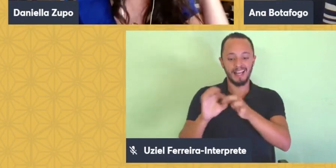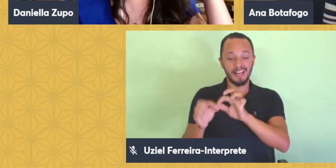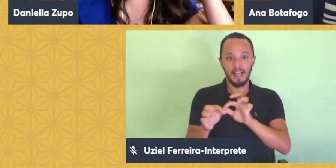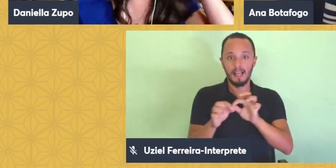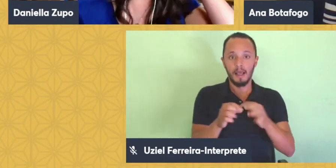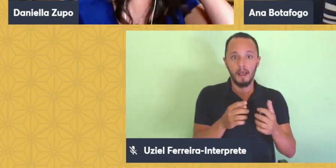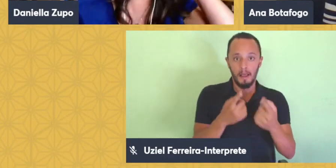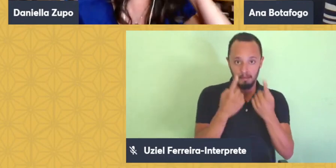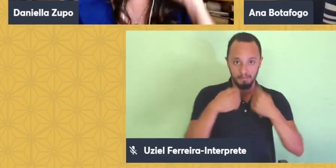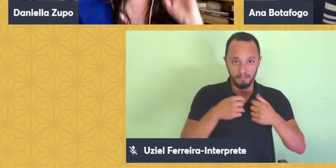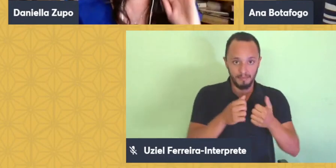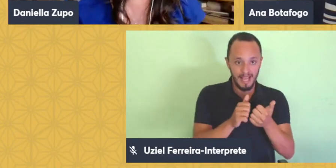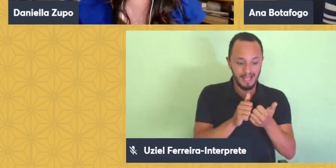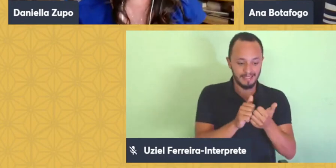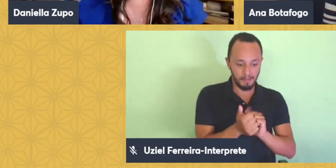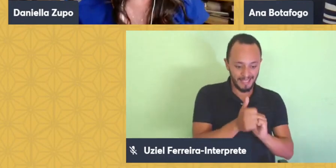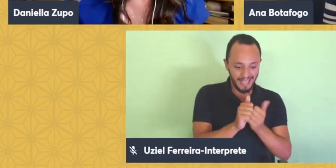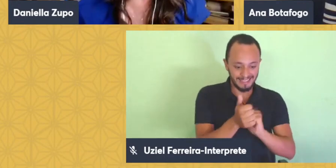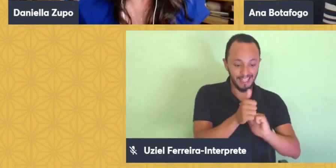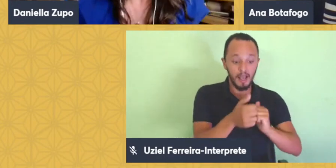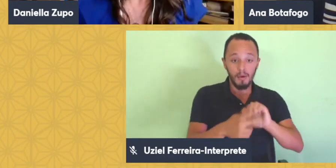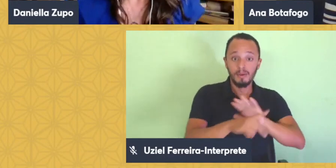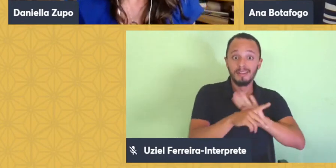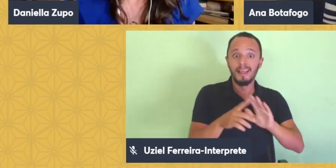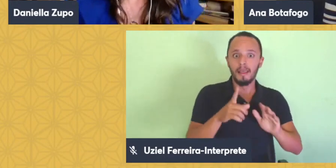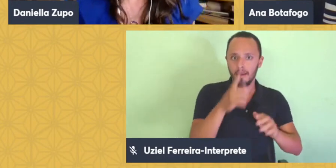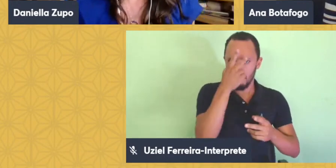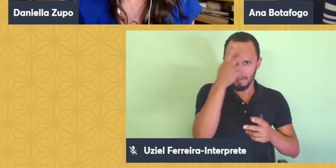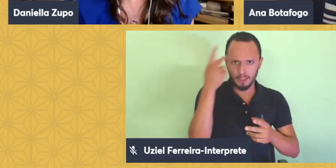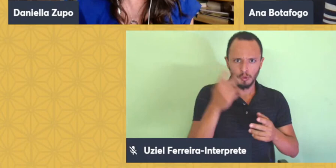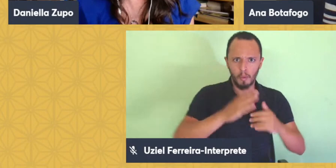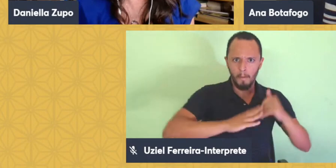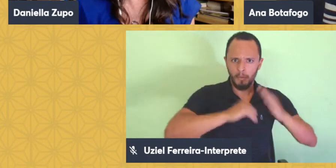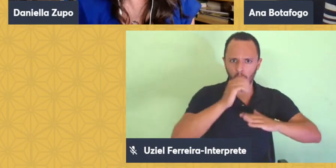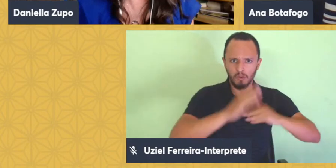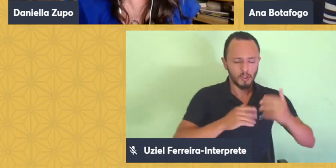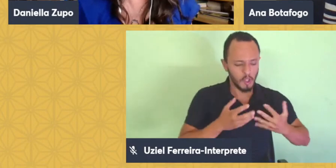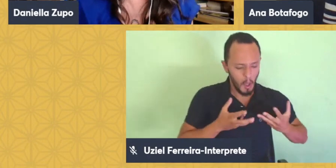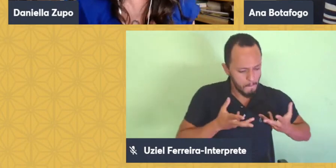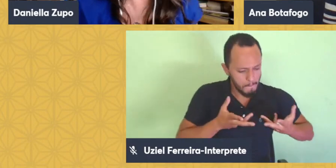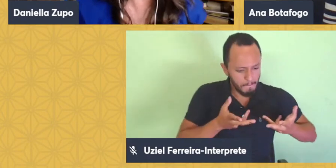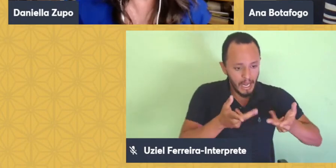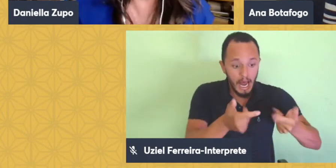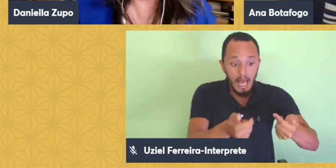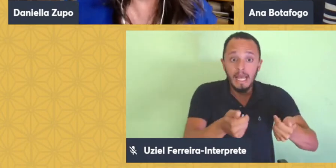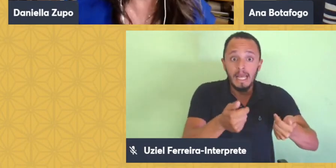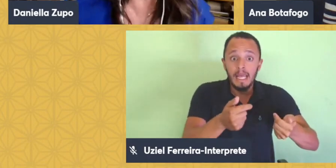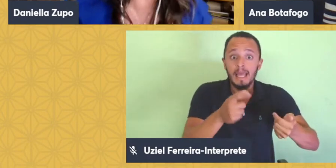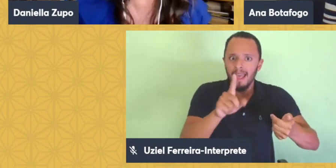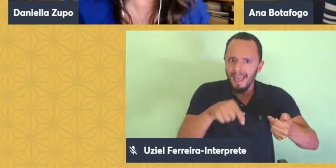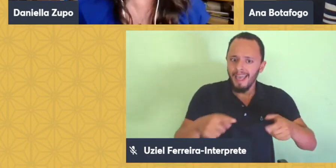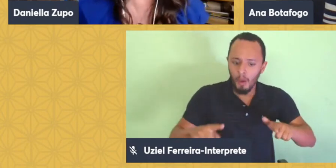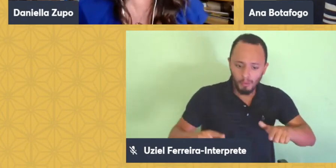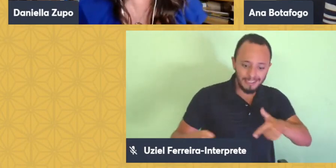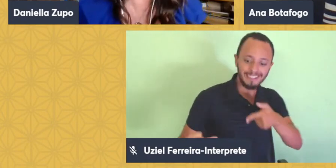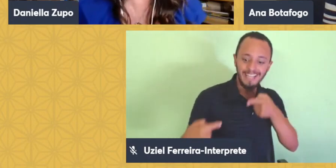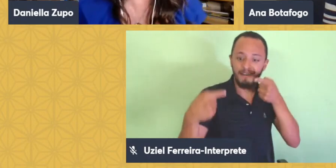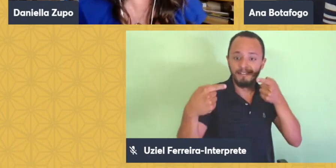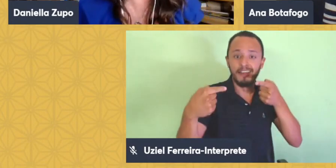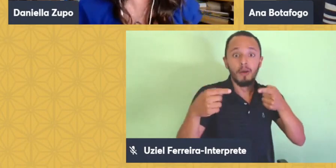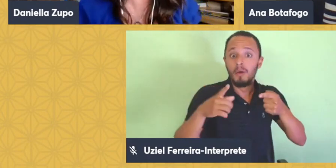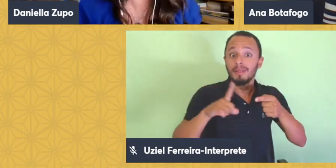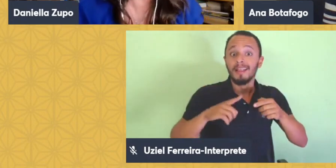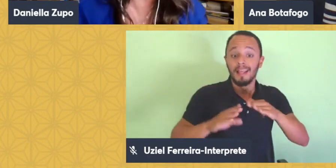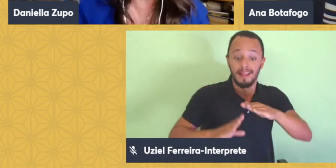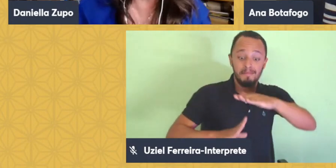atletas maravilhosos e se a gente pensar nesses corpos que desafiam todos os